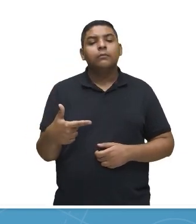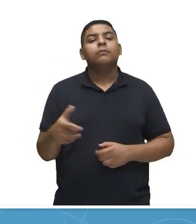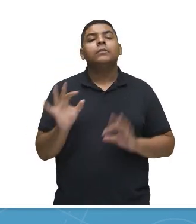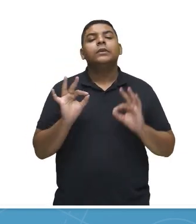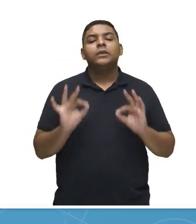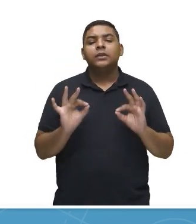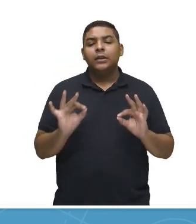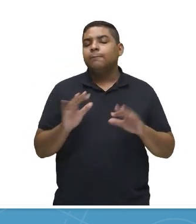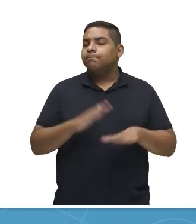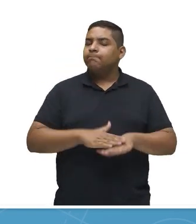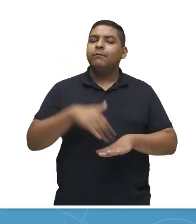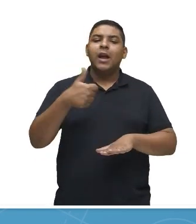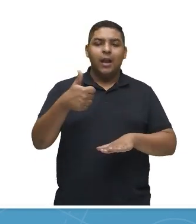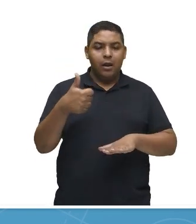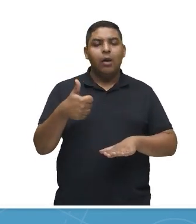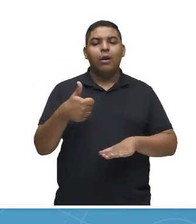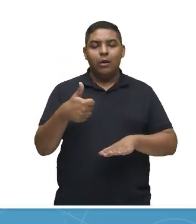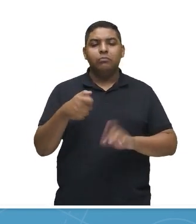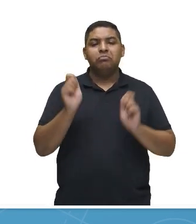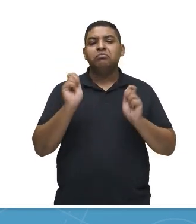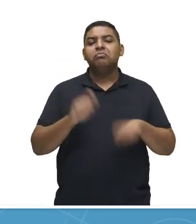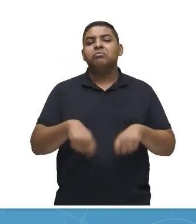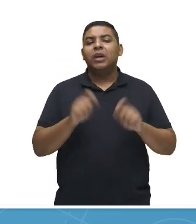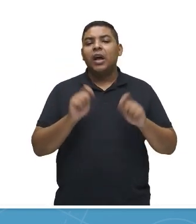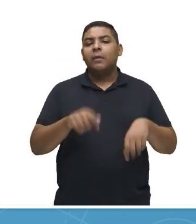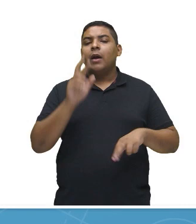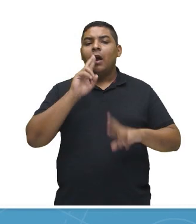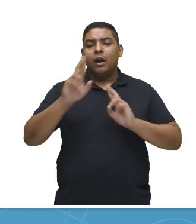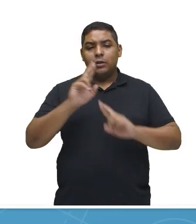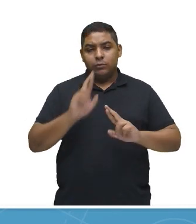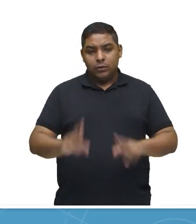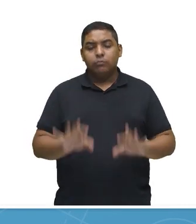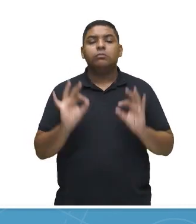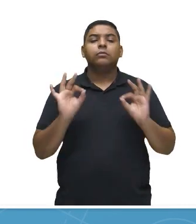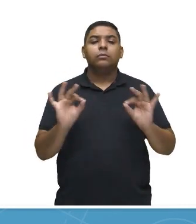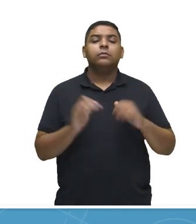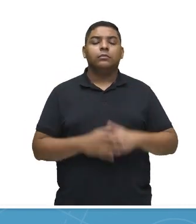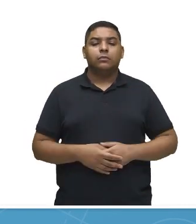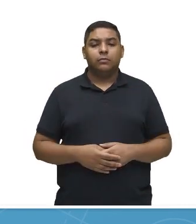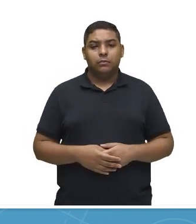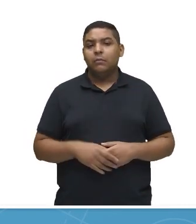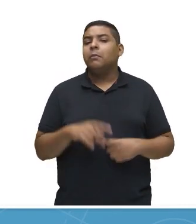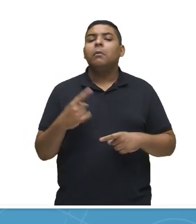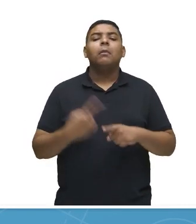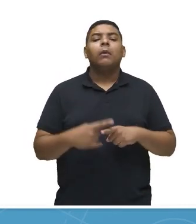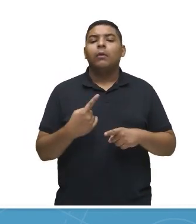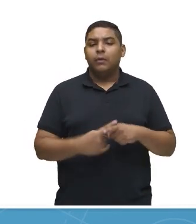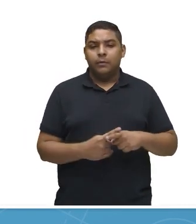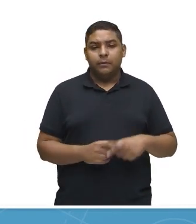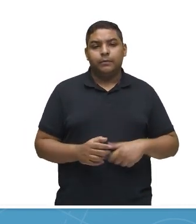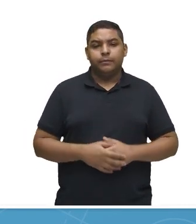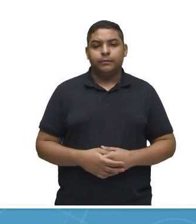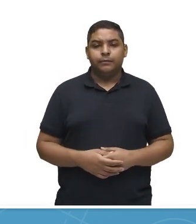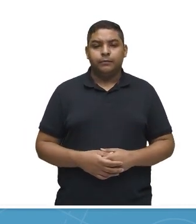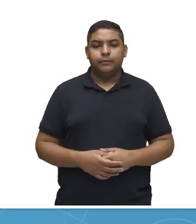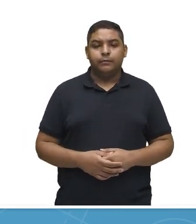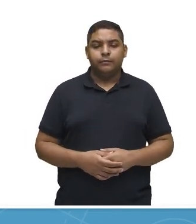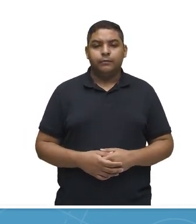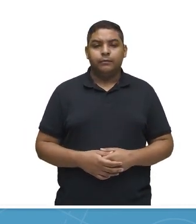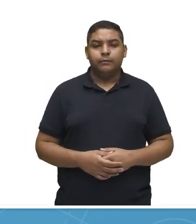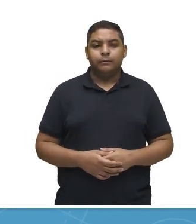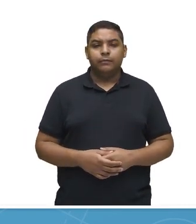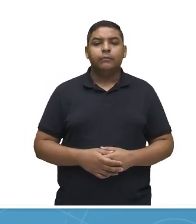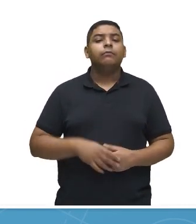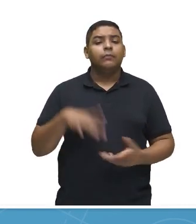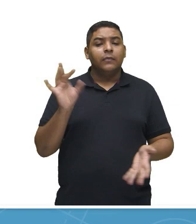as que melhor representam aí a alternativa correta. Por quê? Olha o comentário dela. Diz o seguinte.